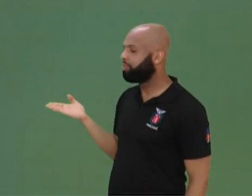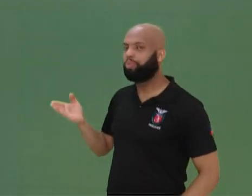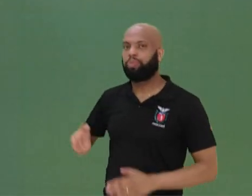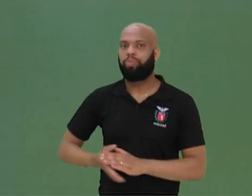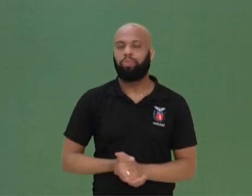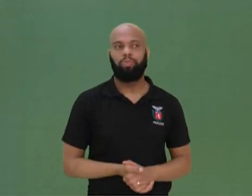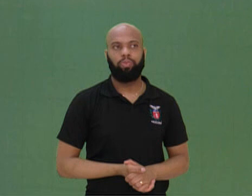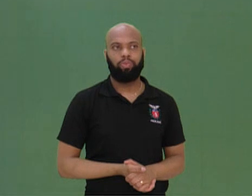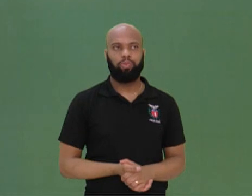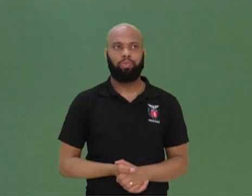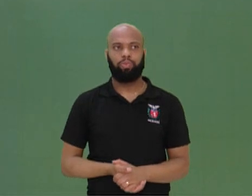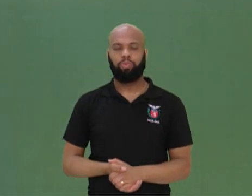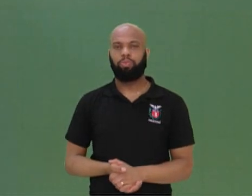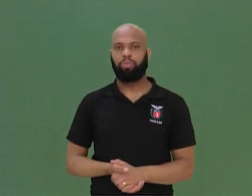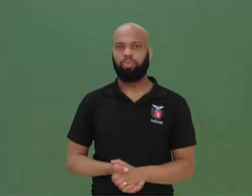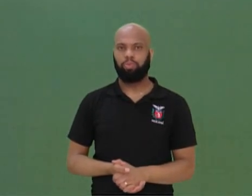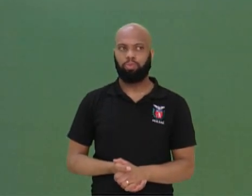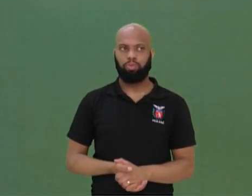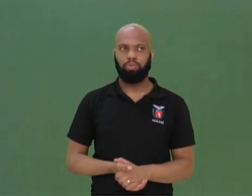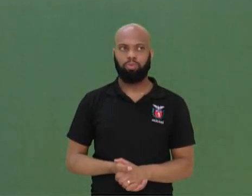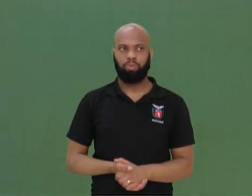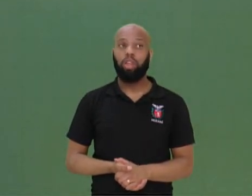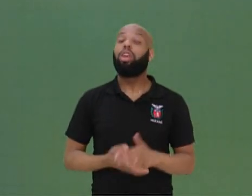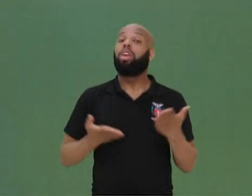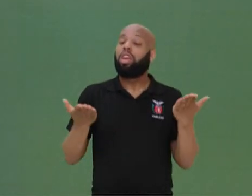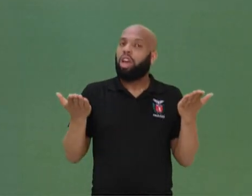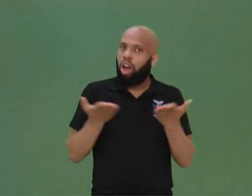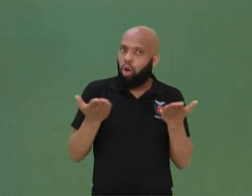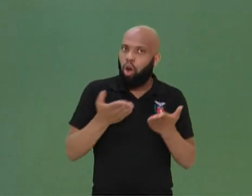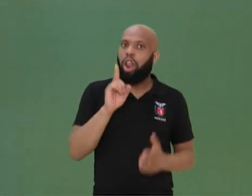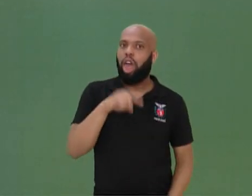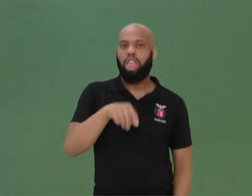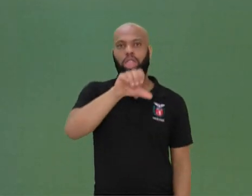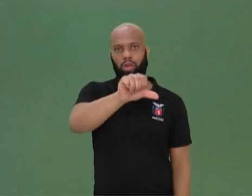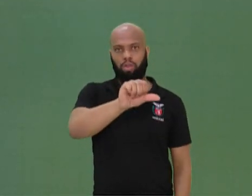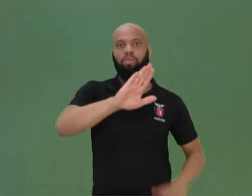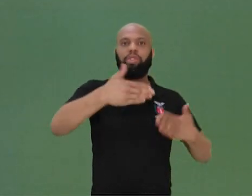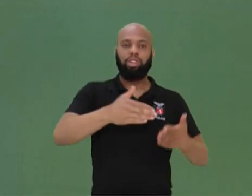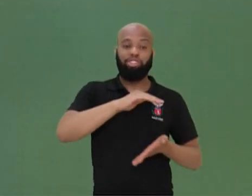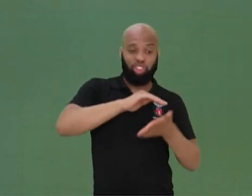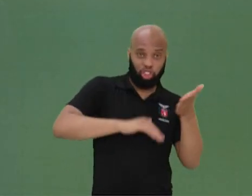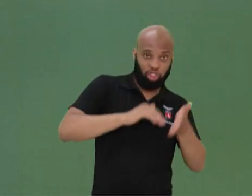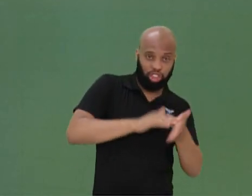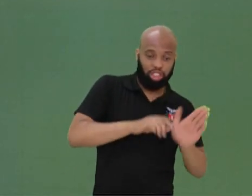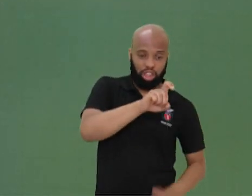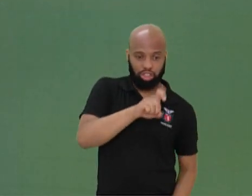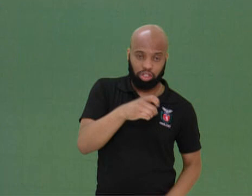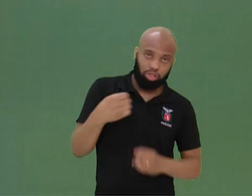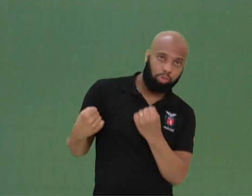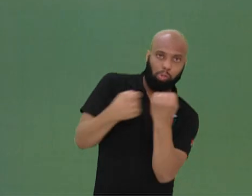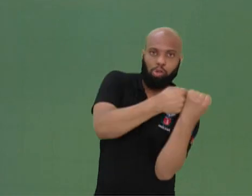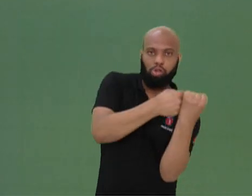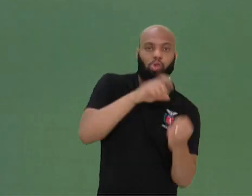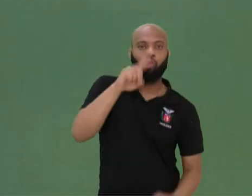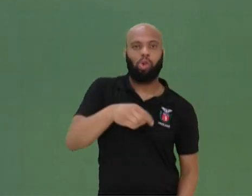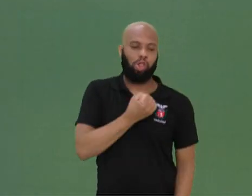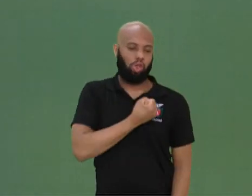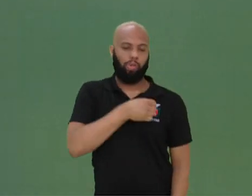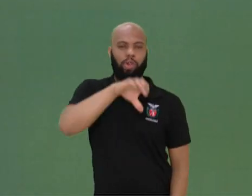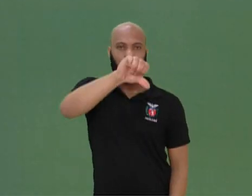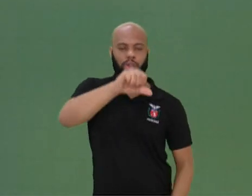x aqui, agora eu vou colocar o 9 como está lá, né? O item C pediu para trocar x por 9. Então vai ficar 9 elevado ao